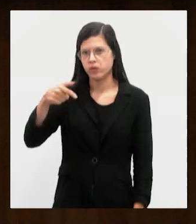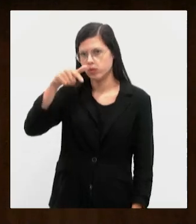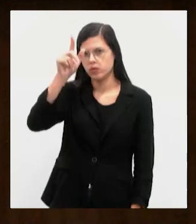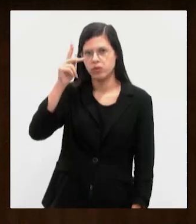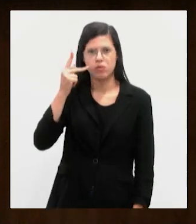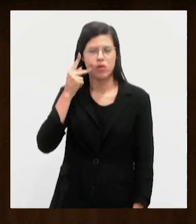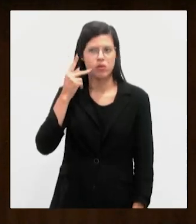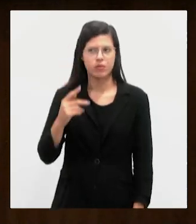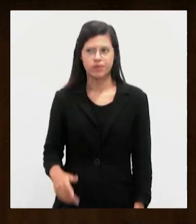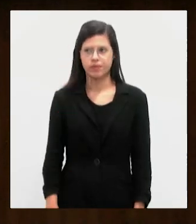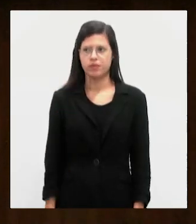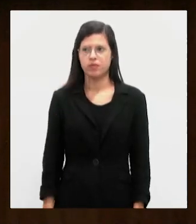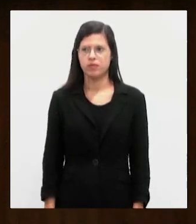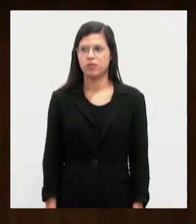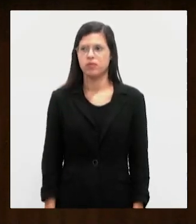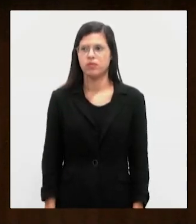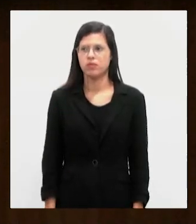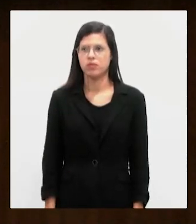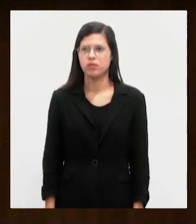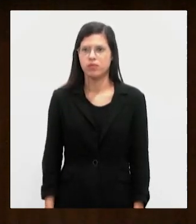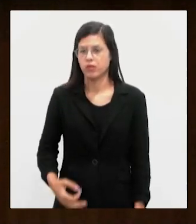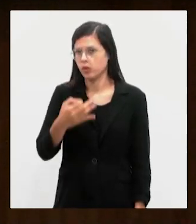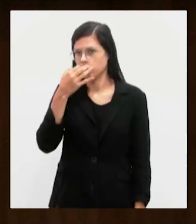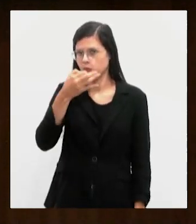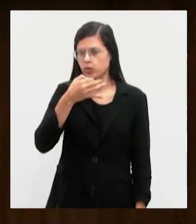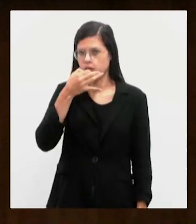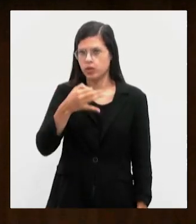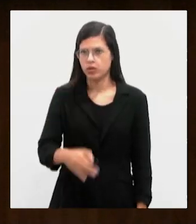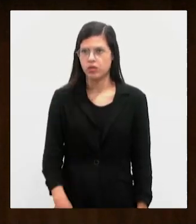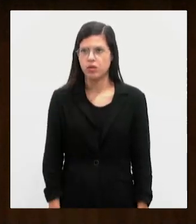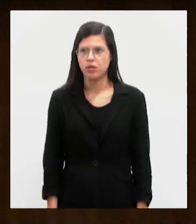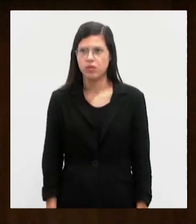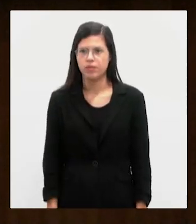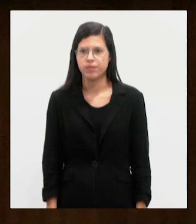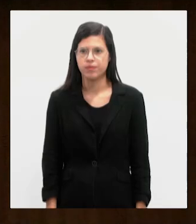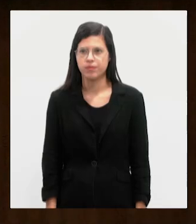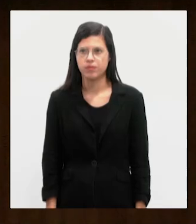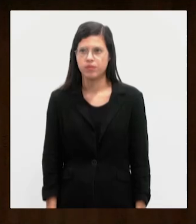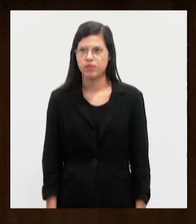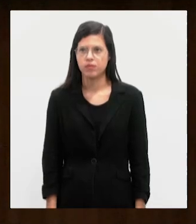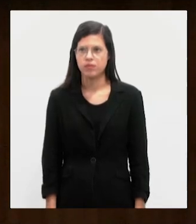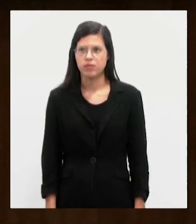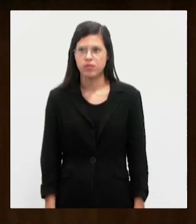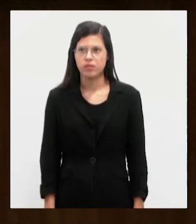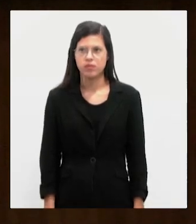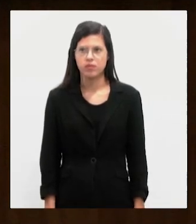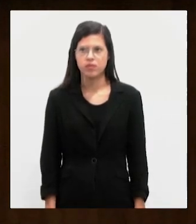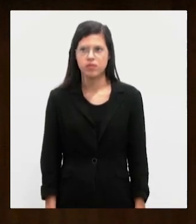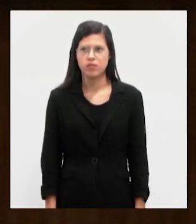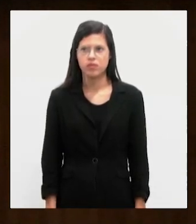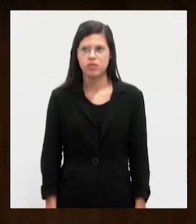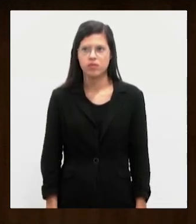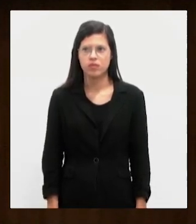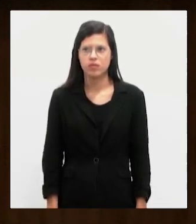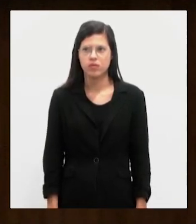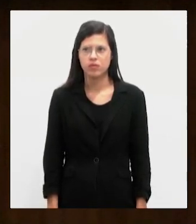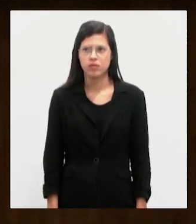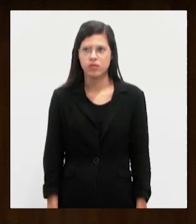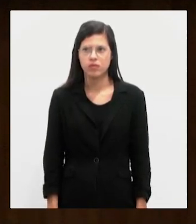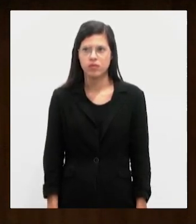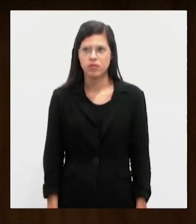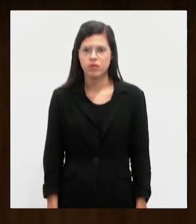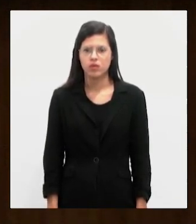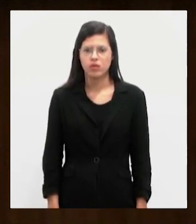Paulo. Fazer uma sugestão a Vossa Excelência e a deputada. O projeto do 5º